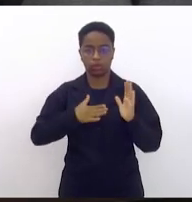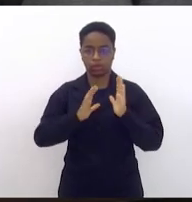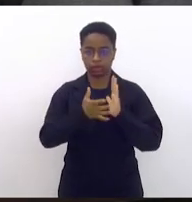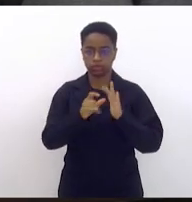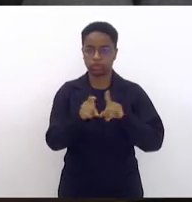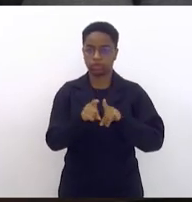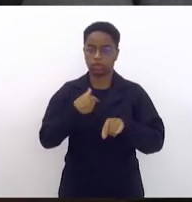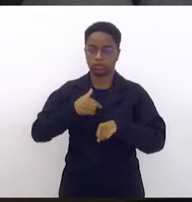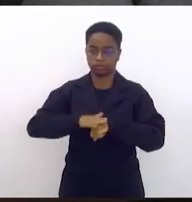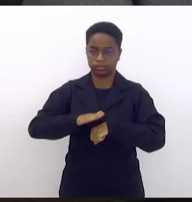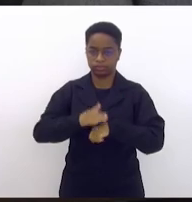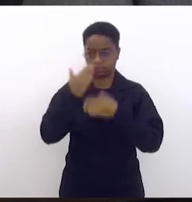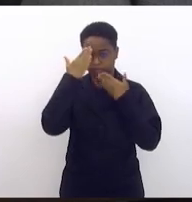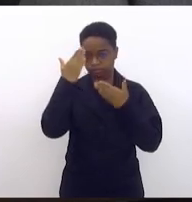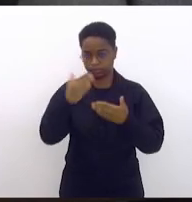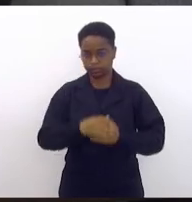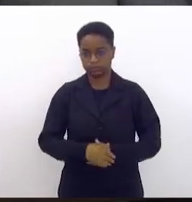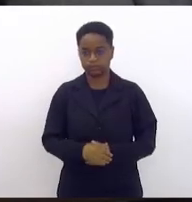pessoa também